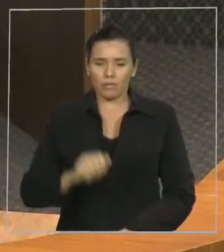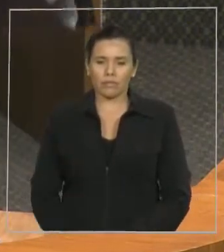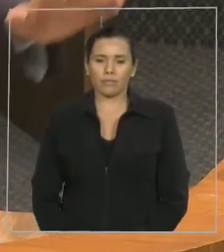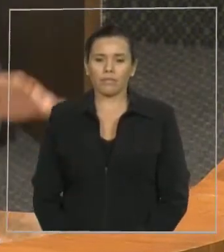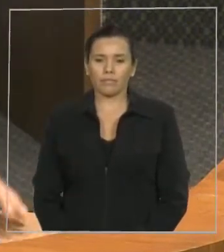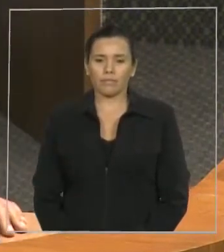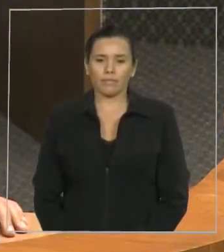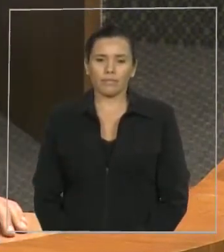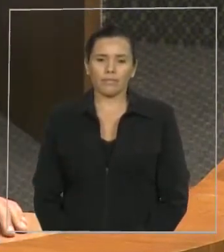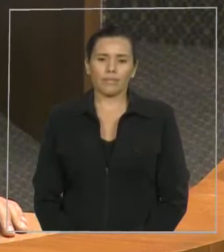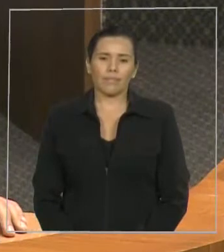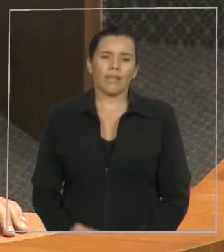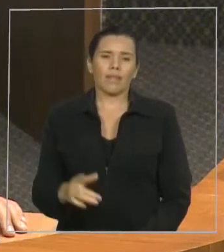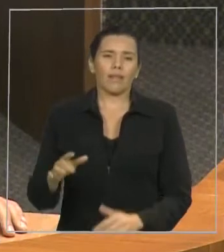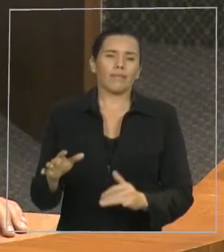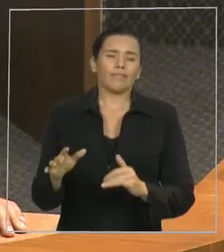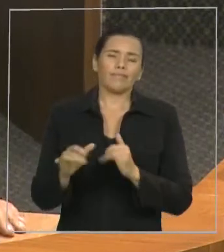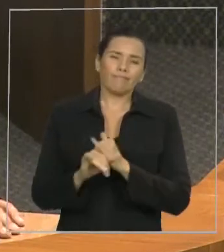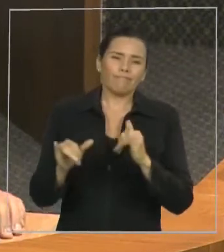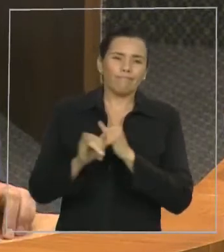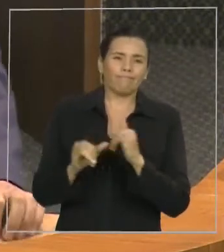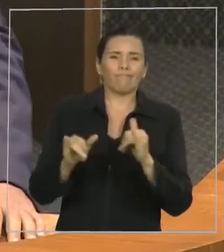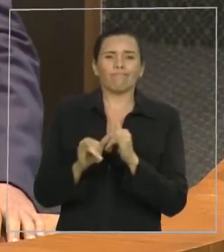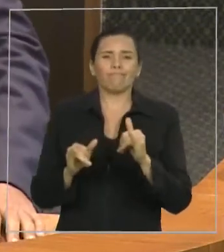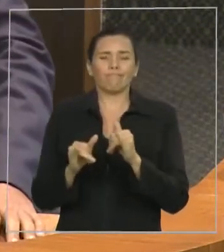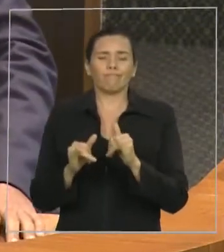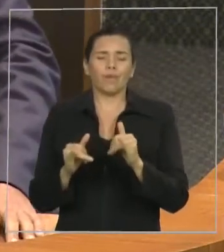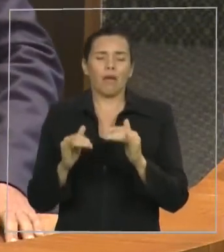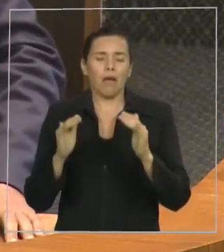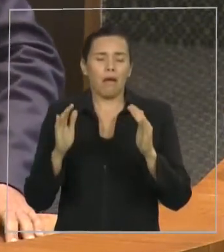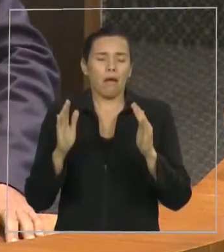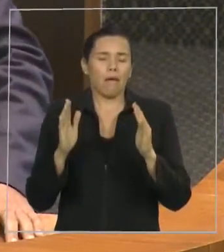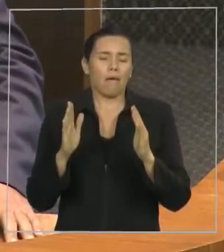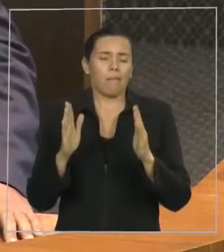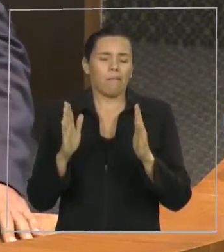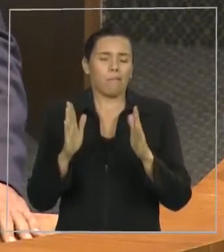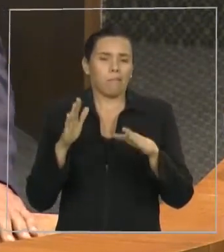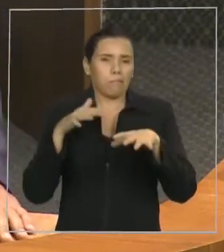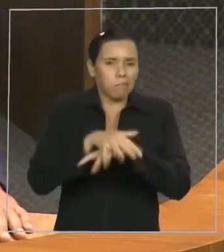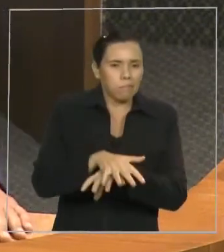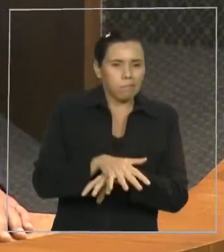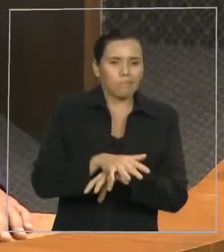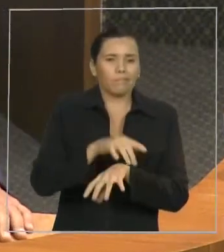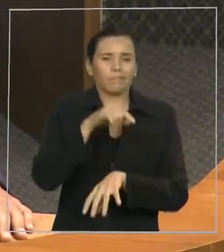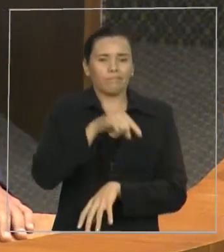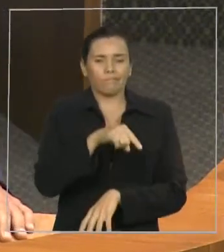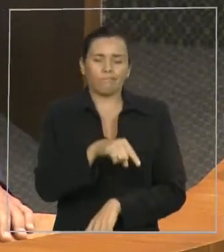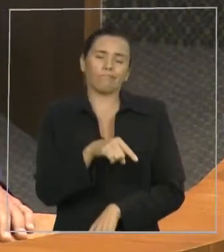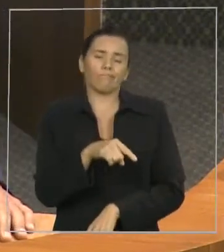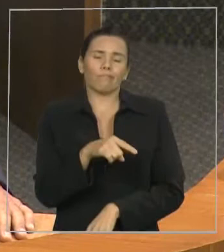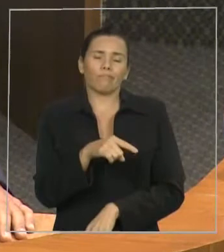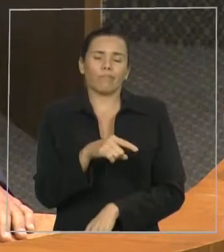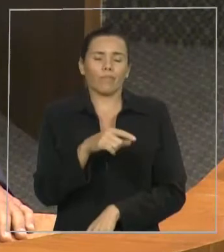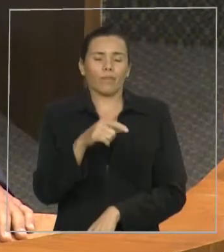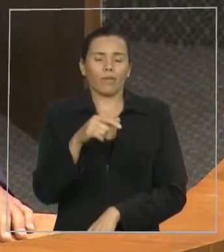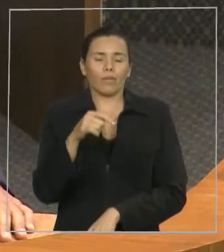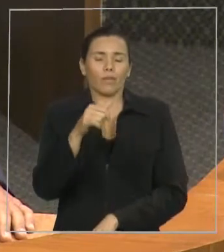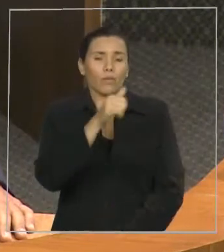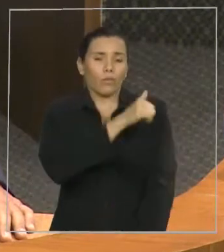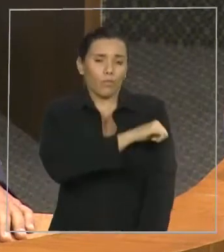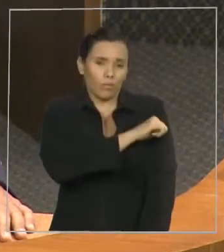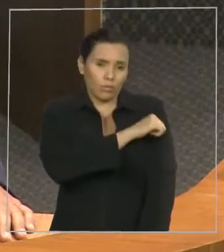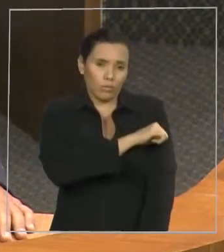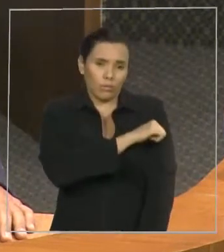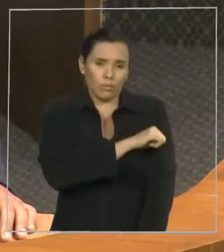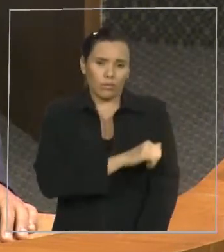uma cortina de fumaça, porque não é uma ação efetiva para enfrentamento à violência.